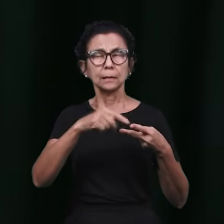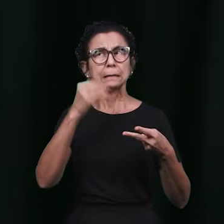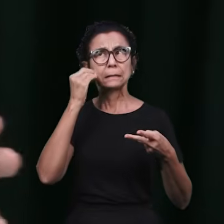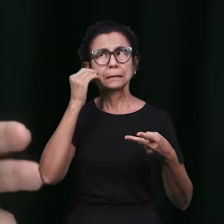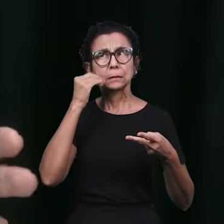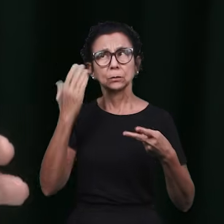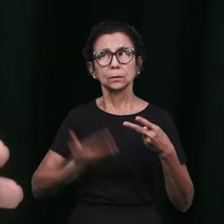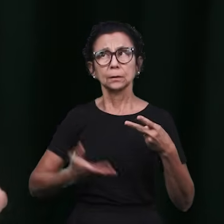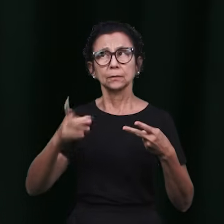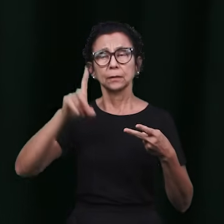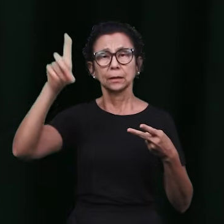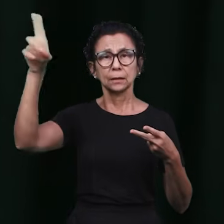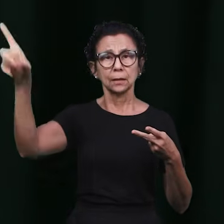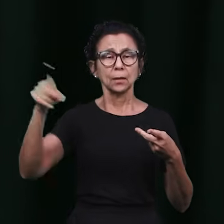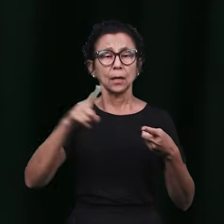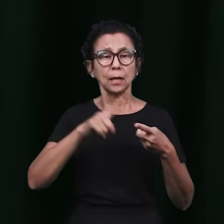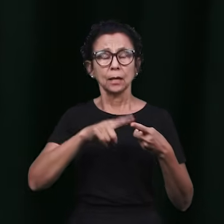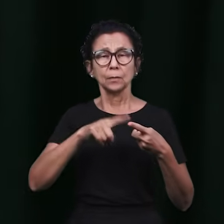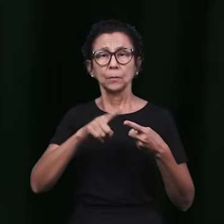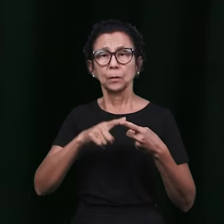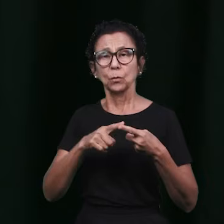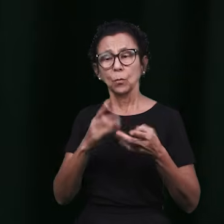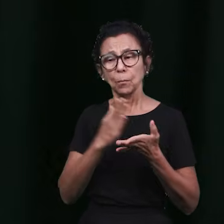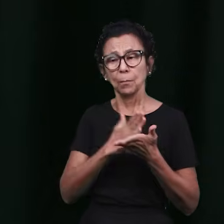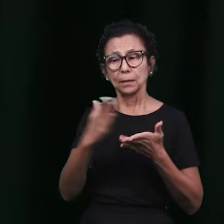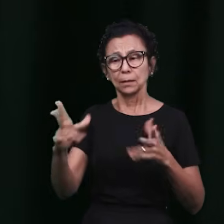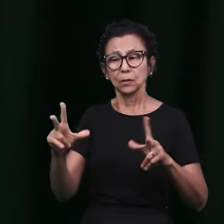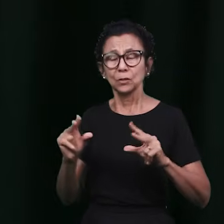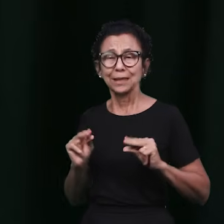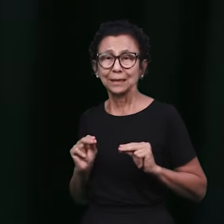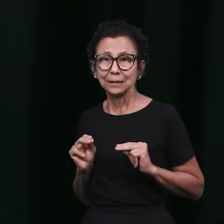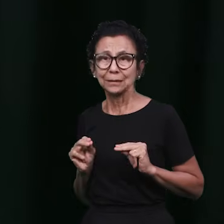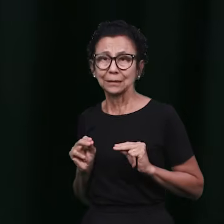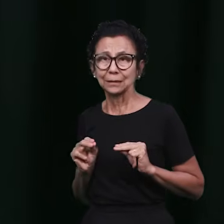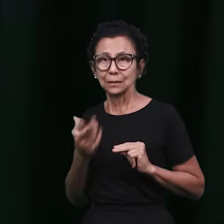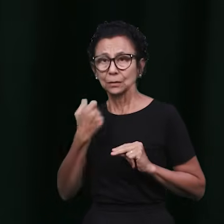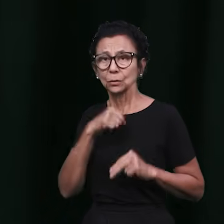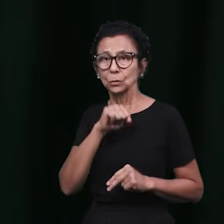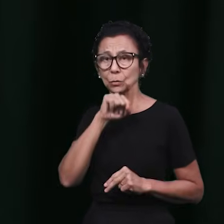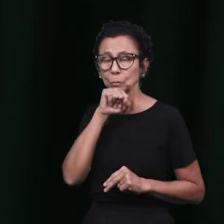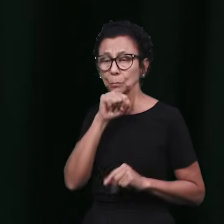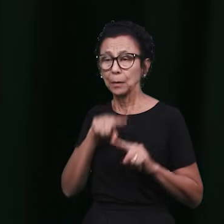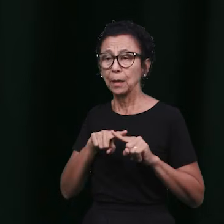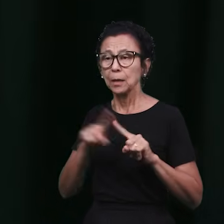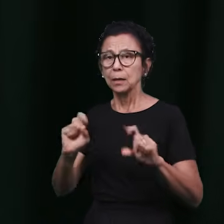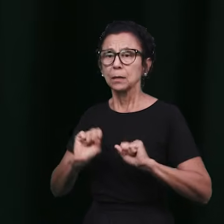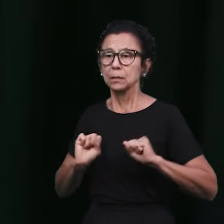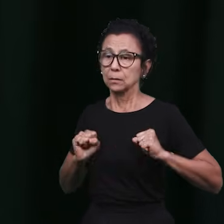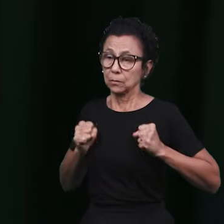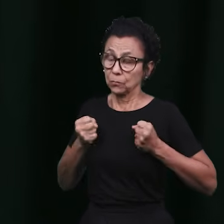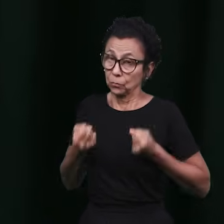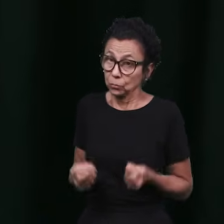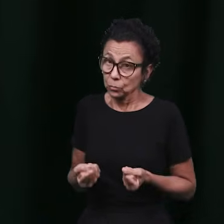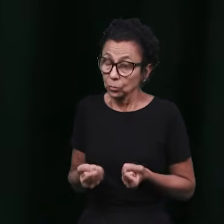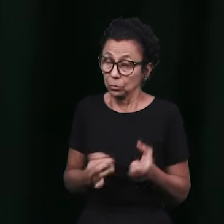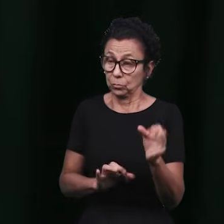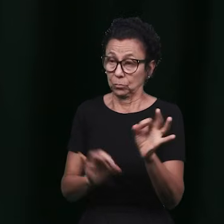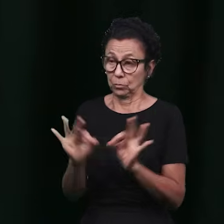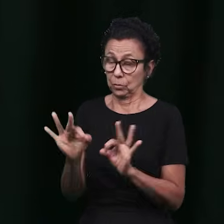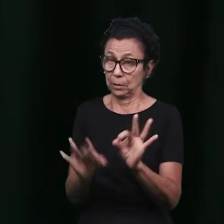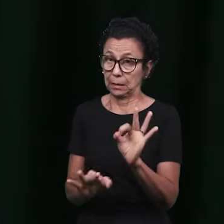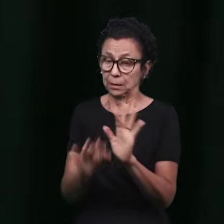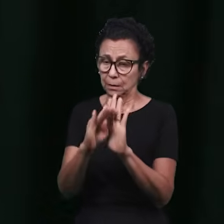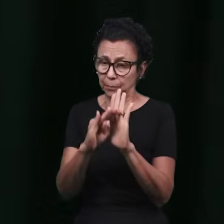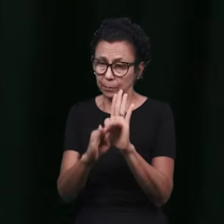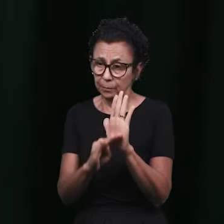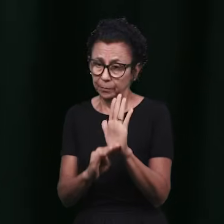uma parte da herança do seu pai, Asa, mas ele se empenhou mais ainda em colocar as coisas em ordem. E